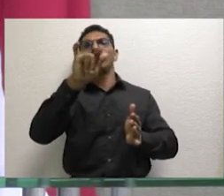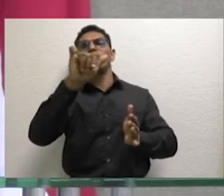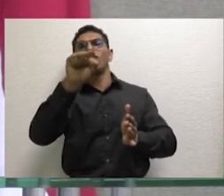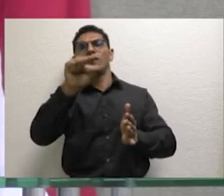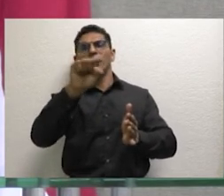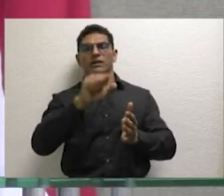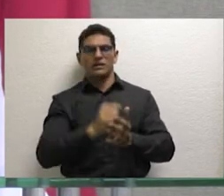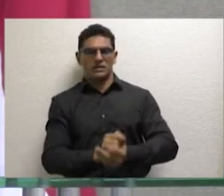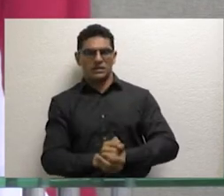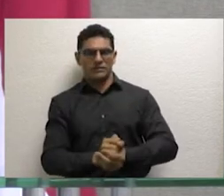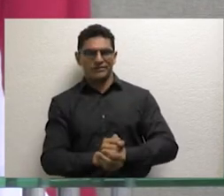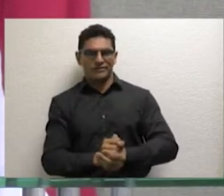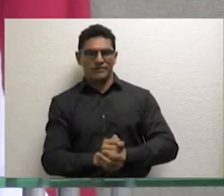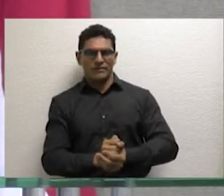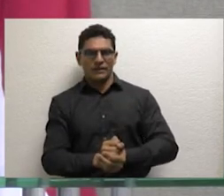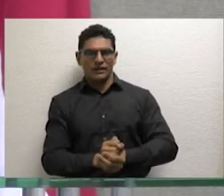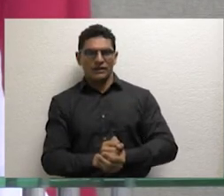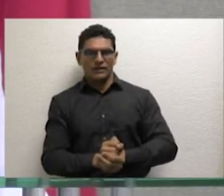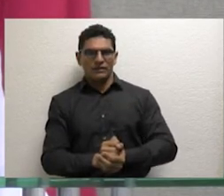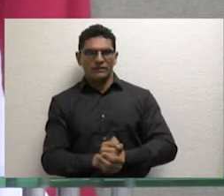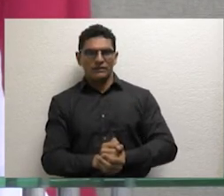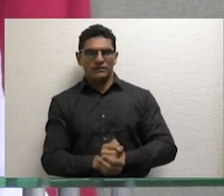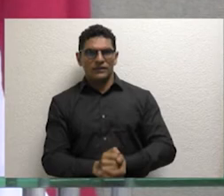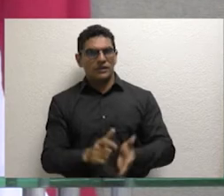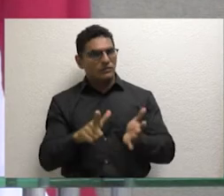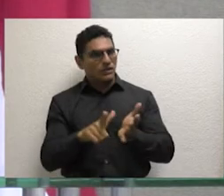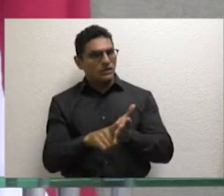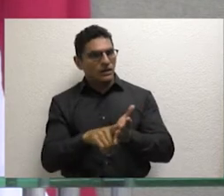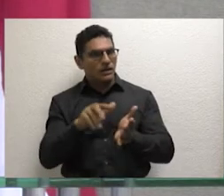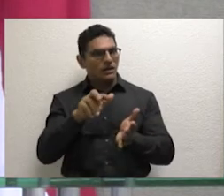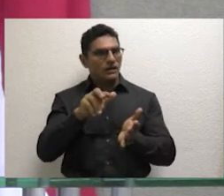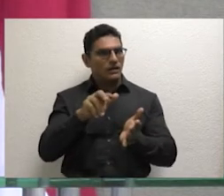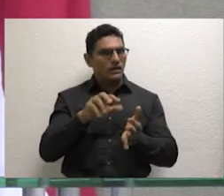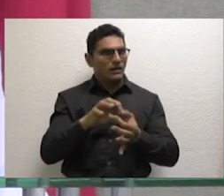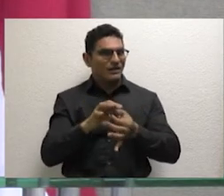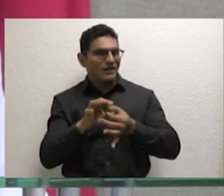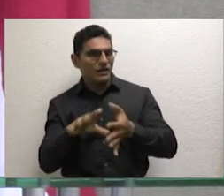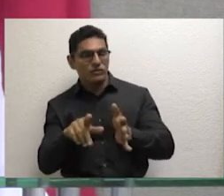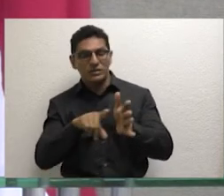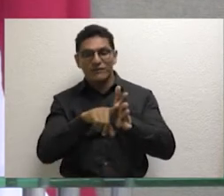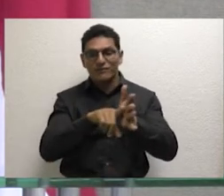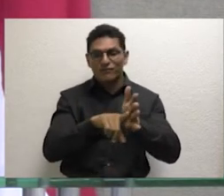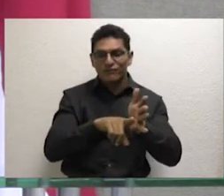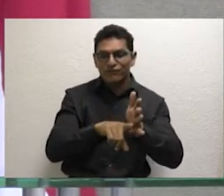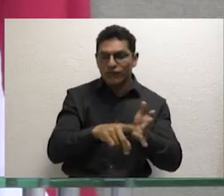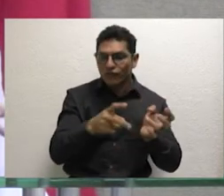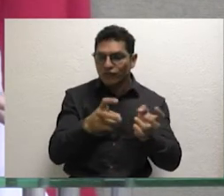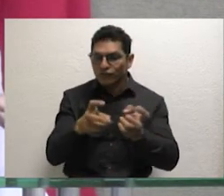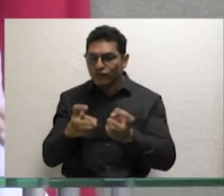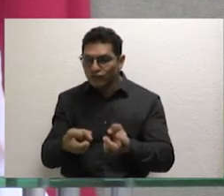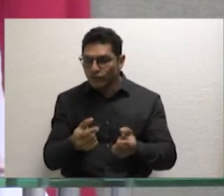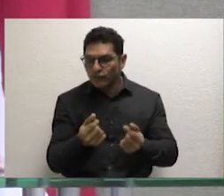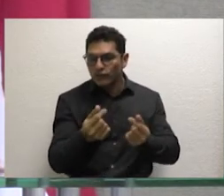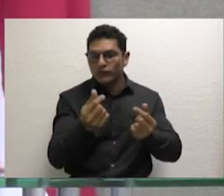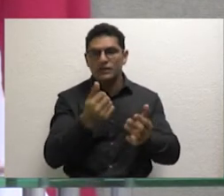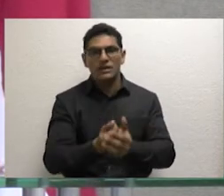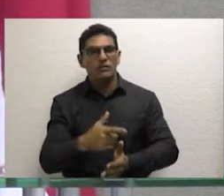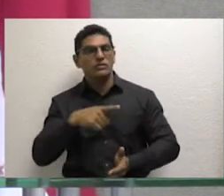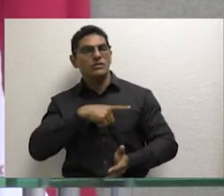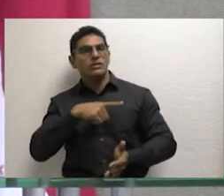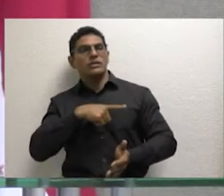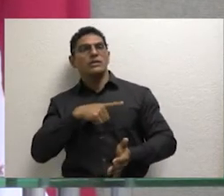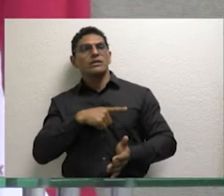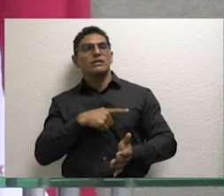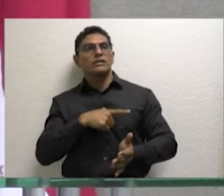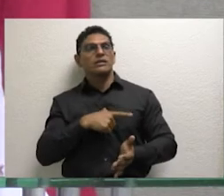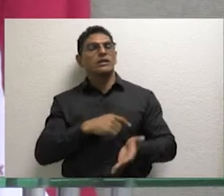questão da da renúncia fiscal existe já uma discussão ampla dentro do Tribunal de Contas da